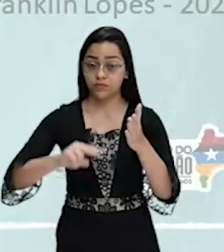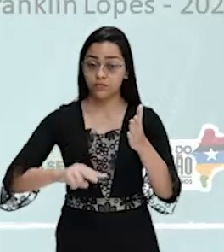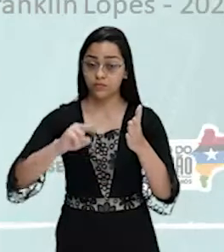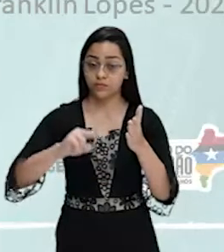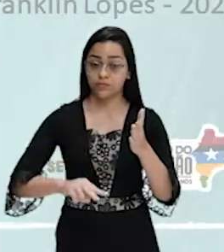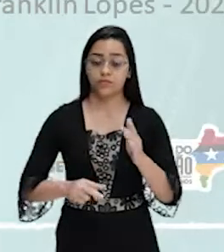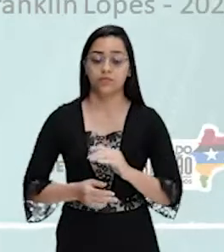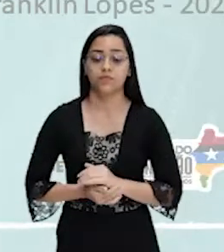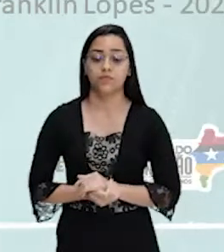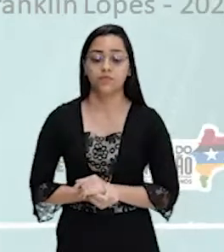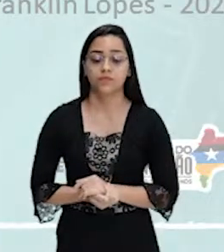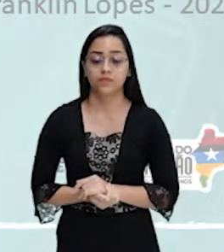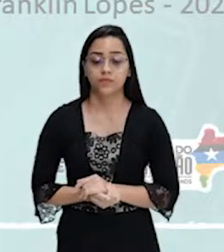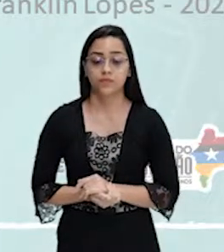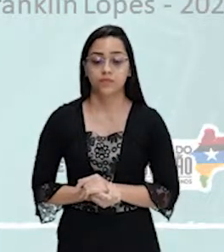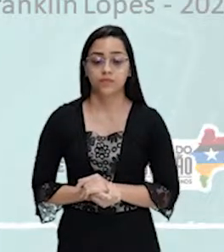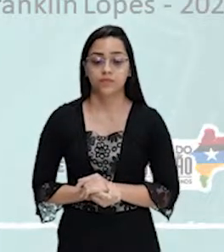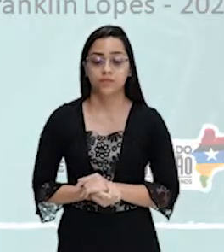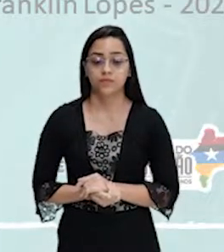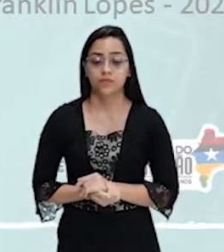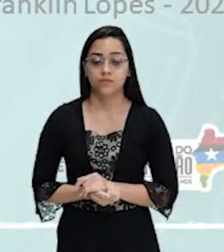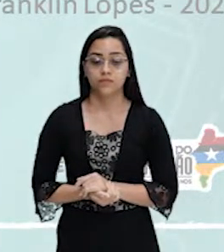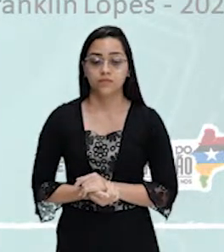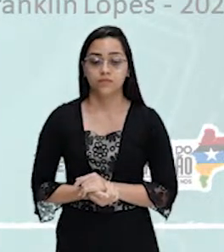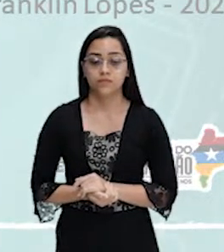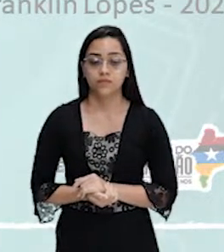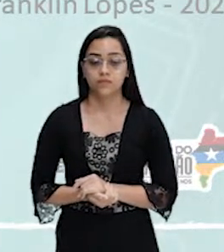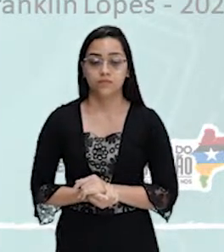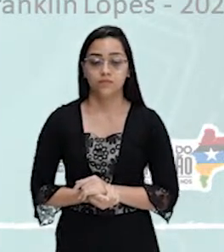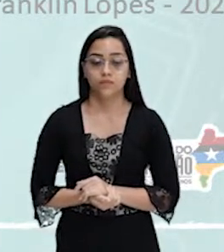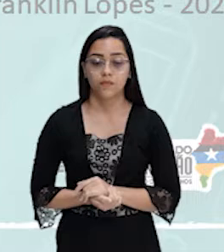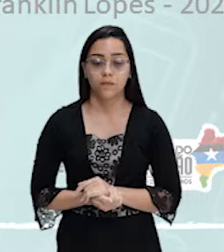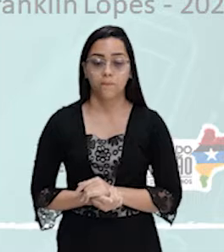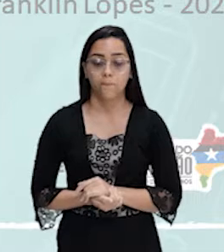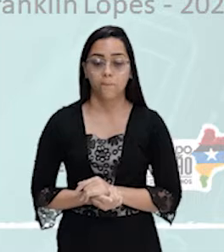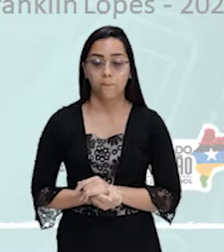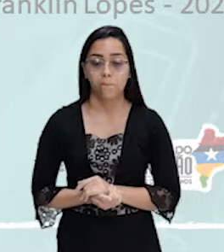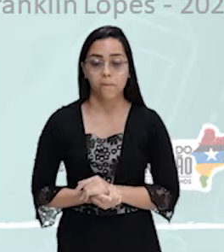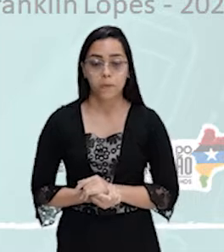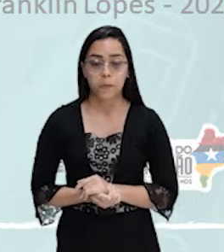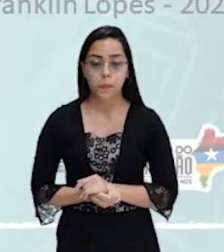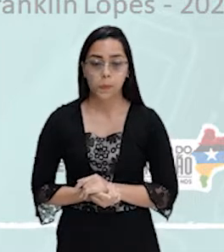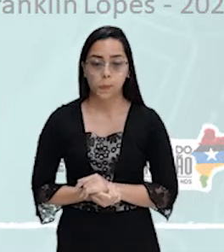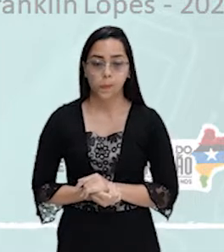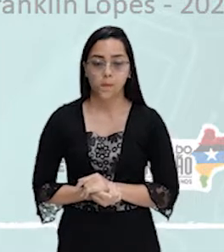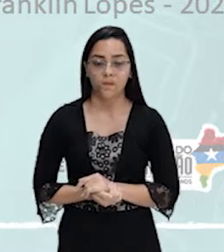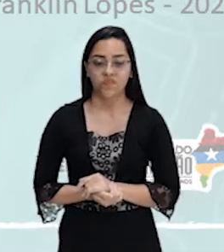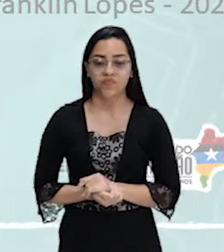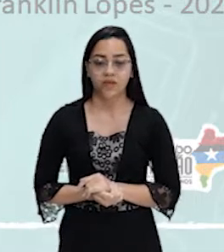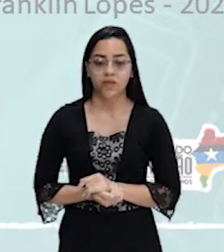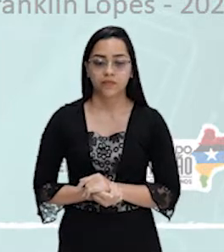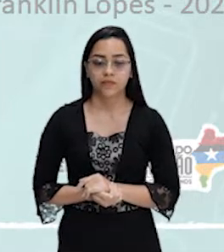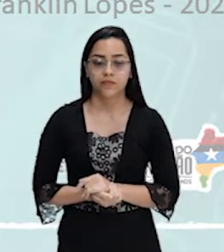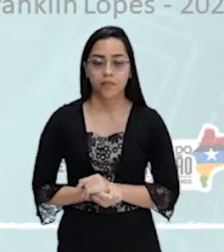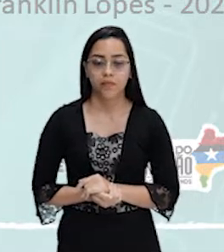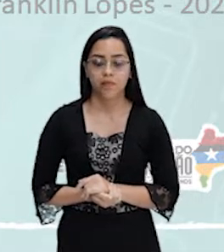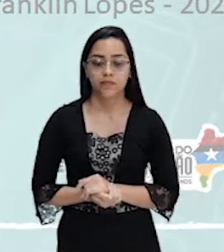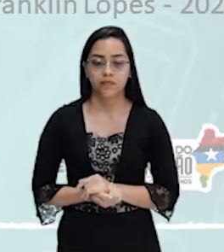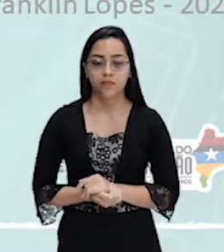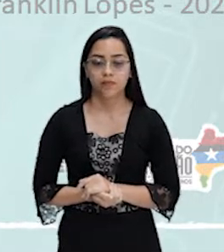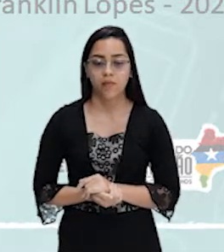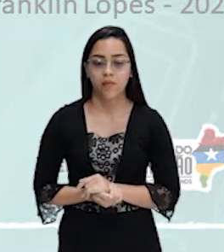único satélite natural da Terra, certo? E o corpo celeste mais próximo dela. O termo em português